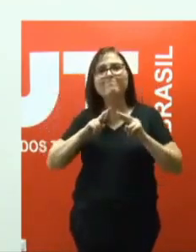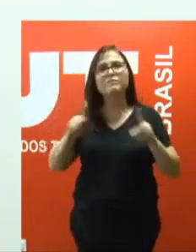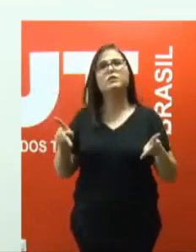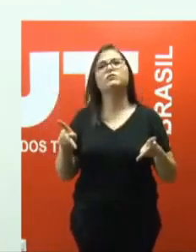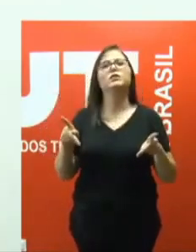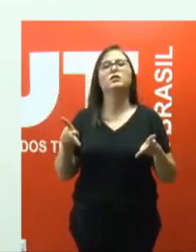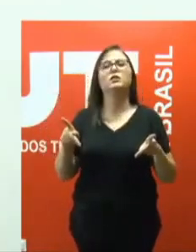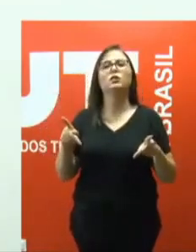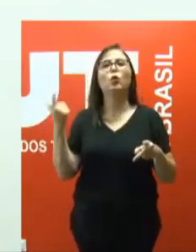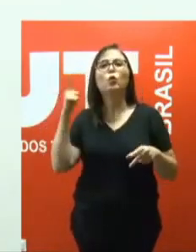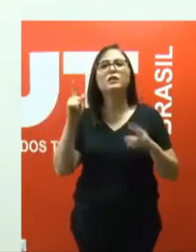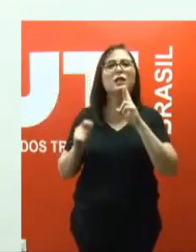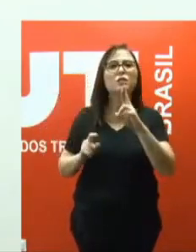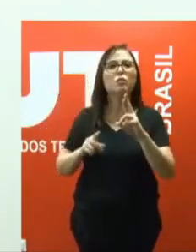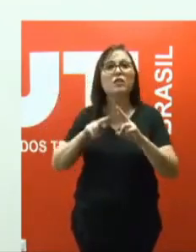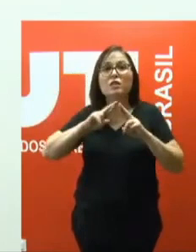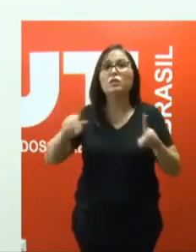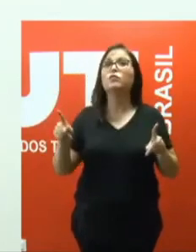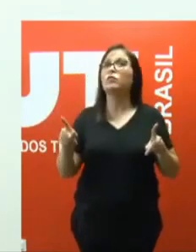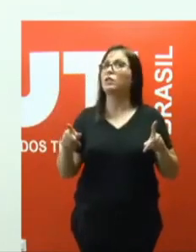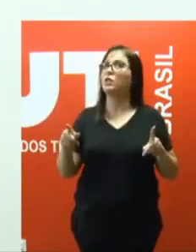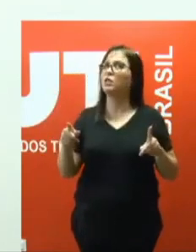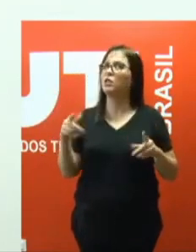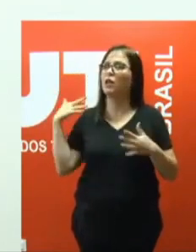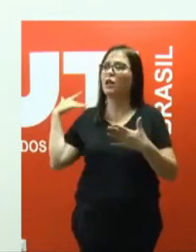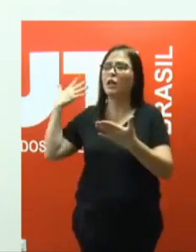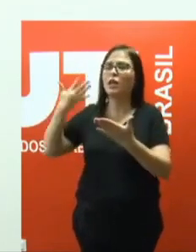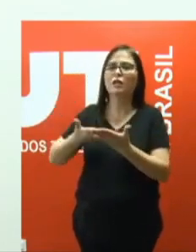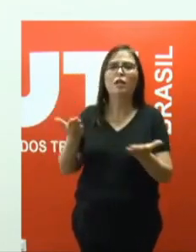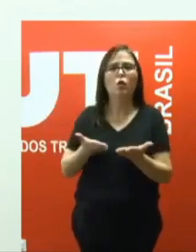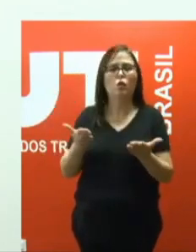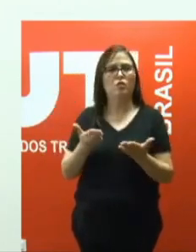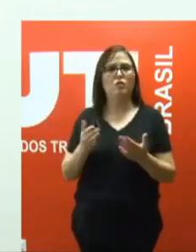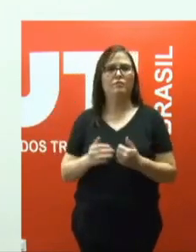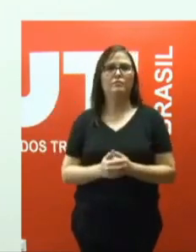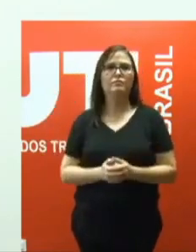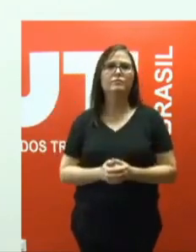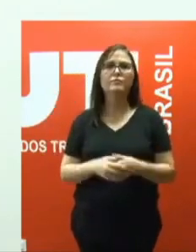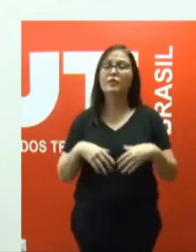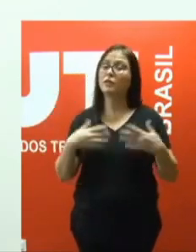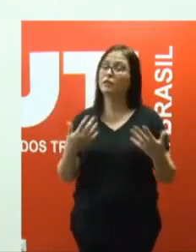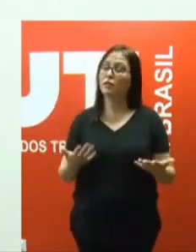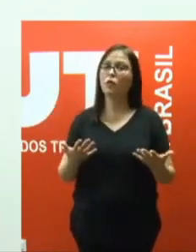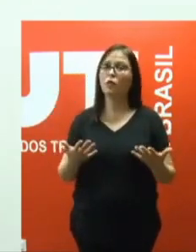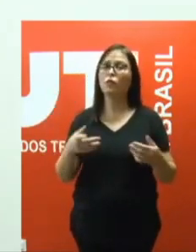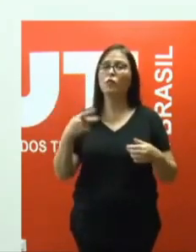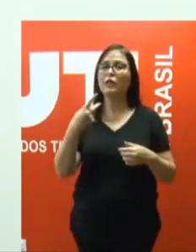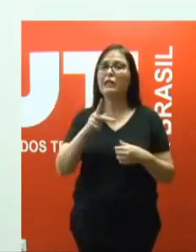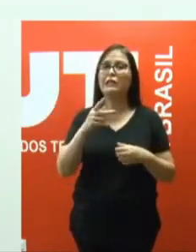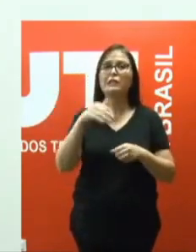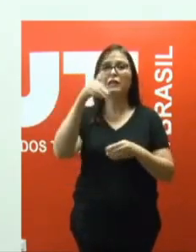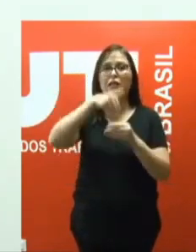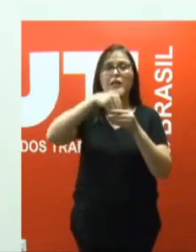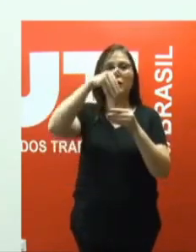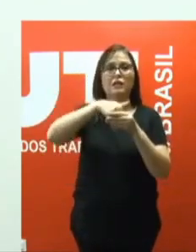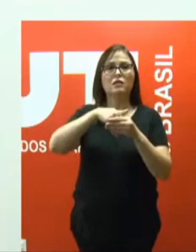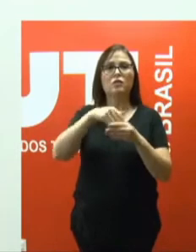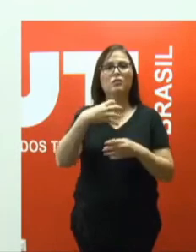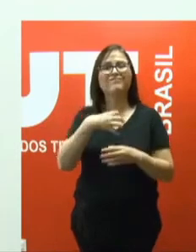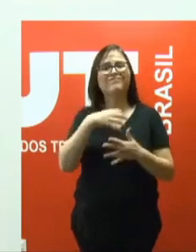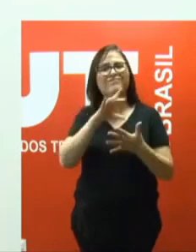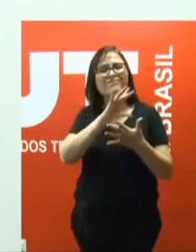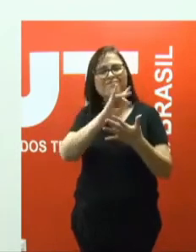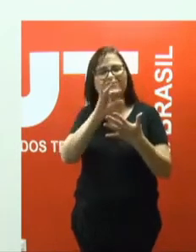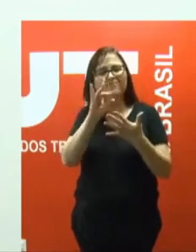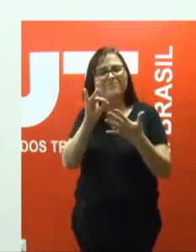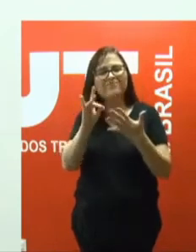colha resultado diferente do que nós colhemos até agora. Então, essa eleição tem essa característica,